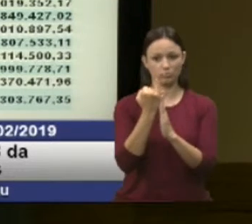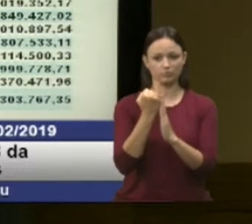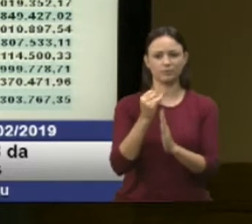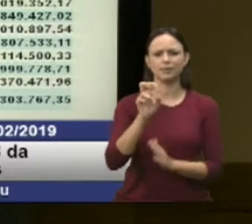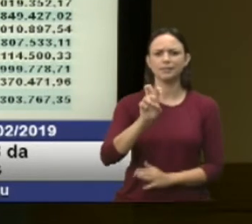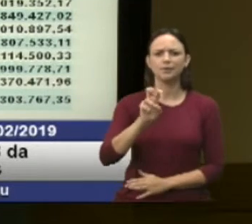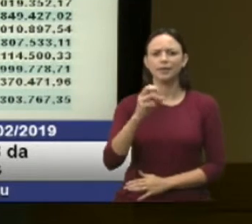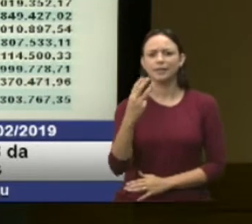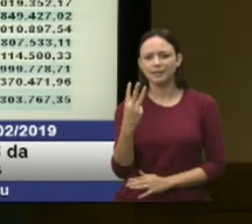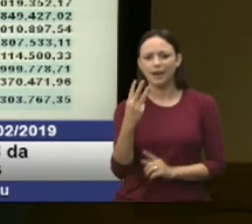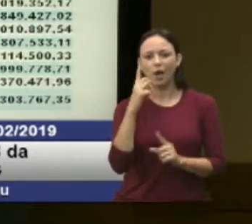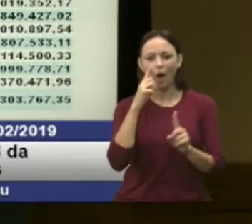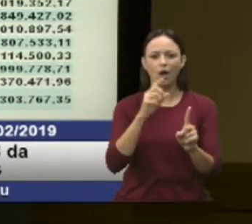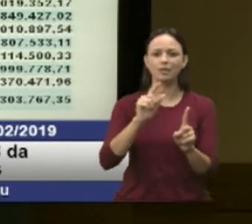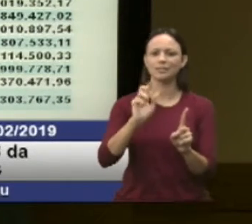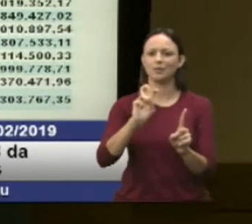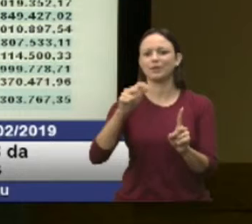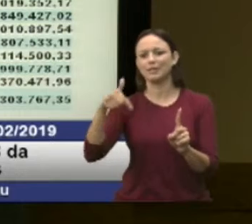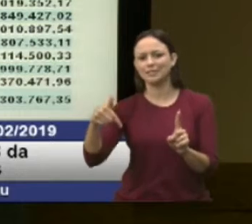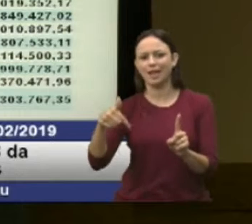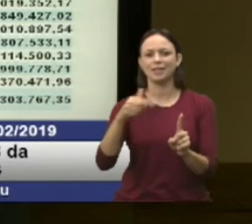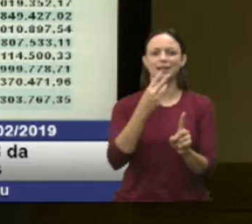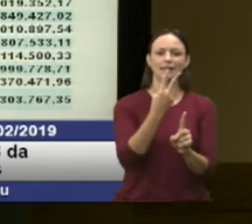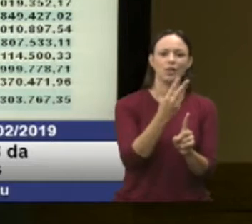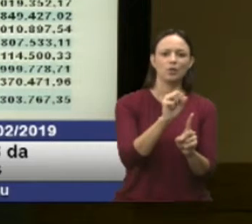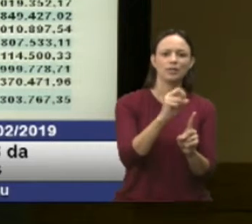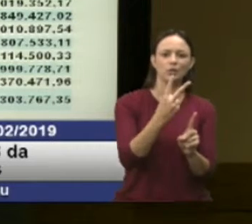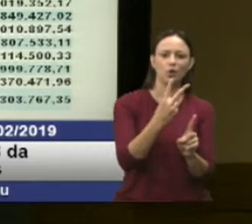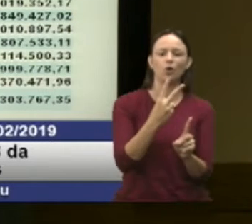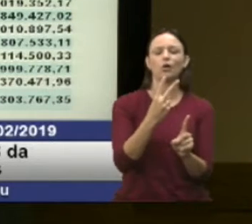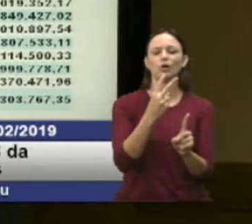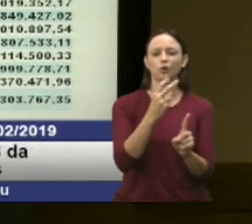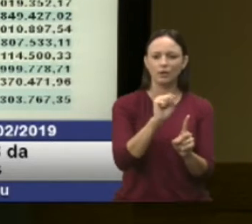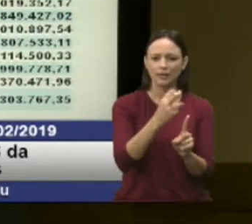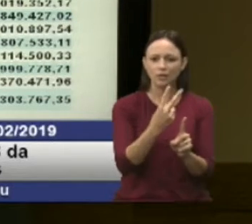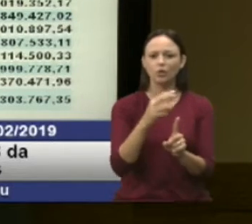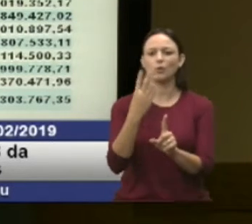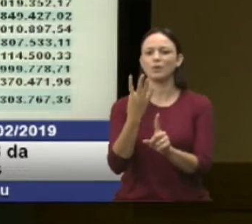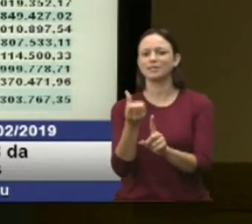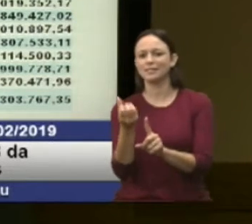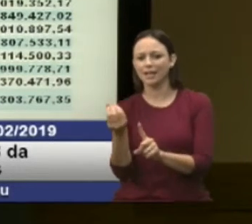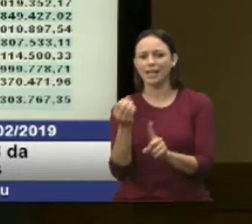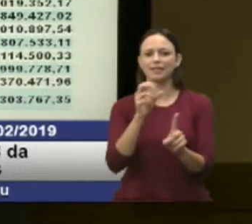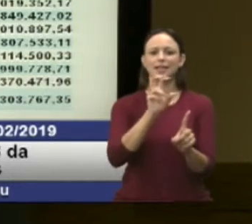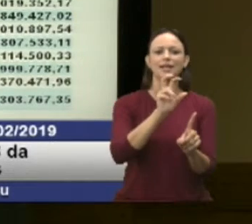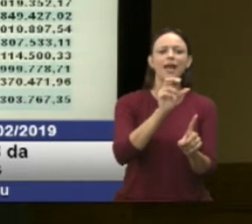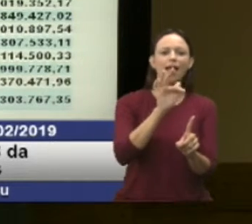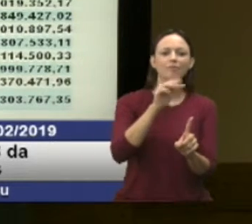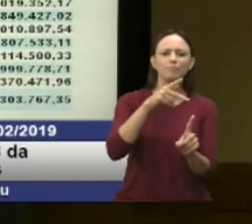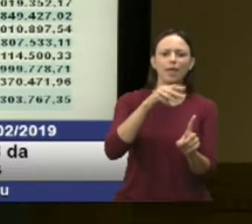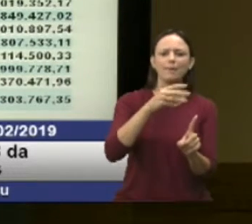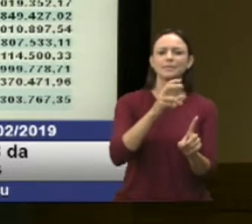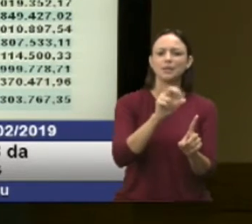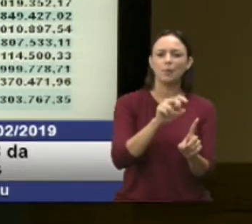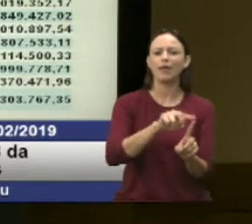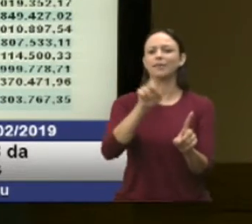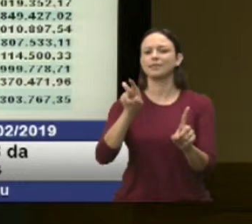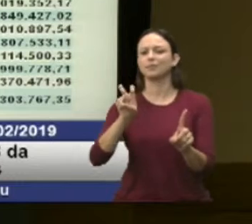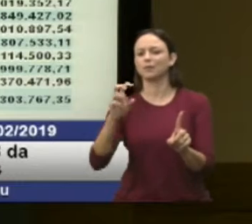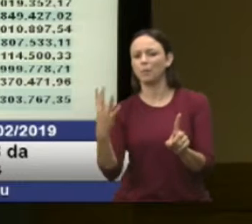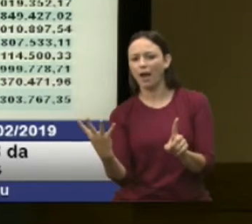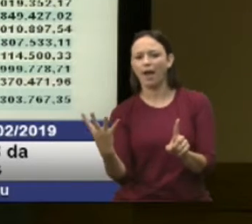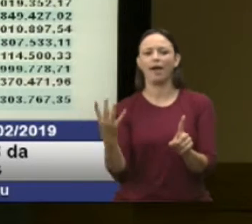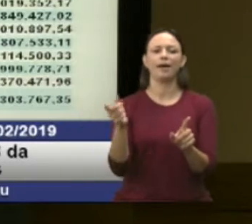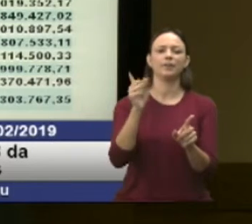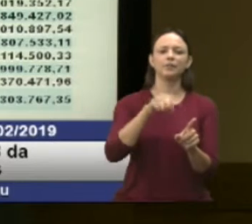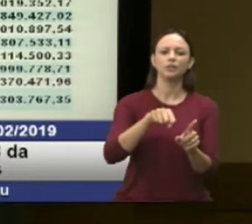53, 57, 382, 460, FPM 50 para 54, o